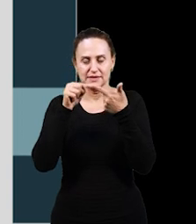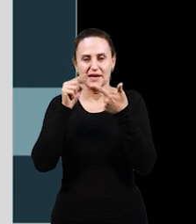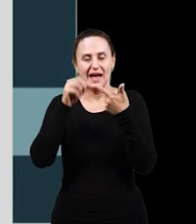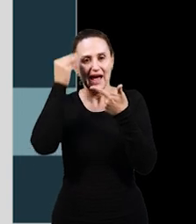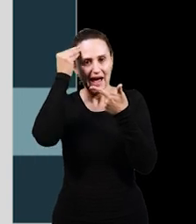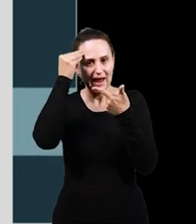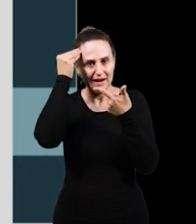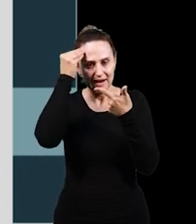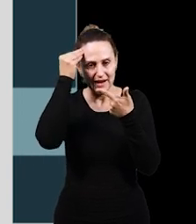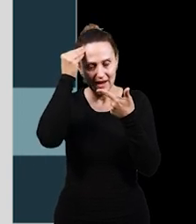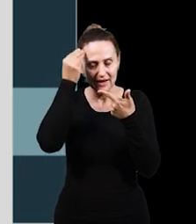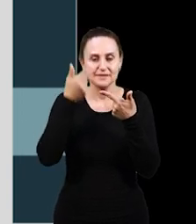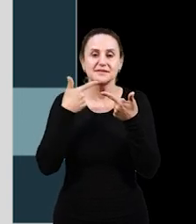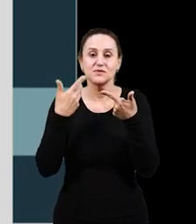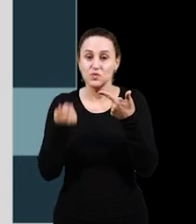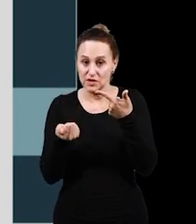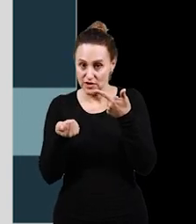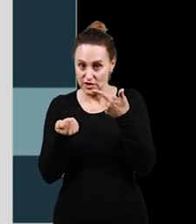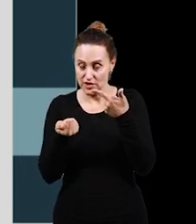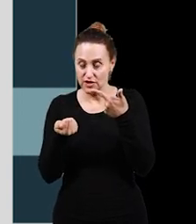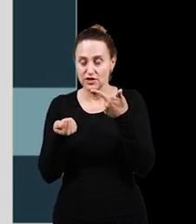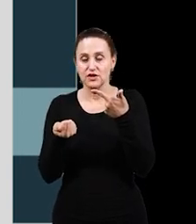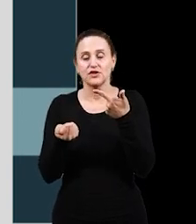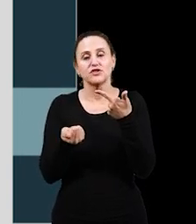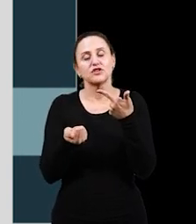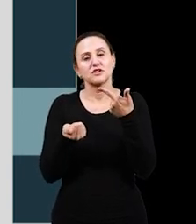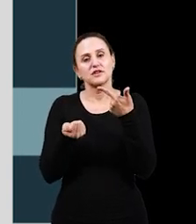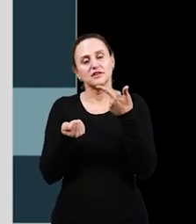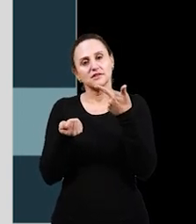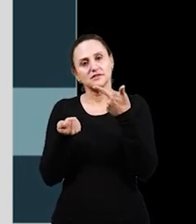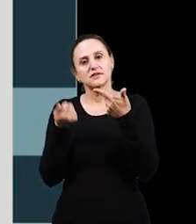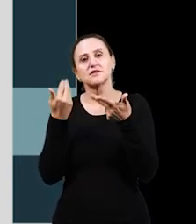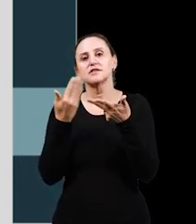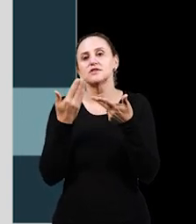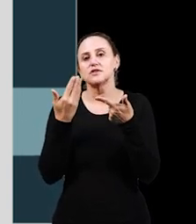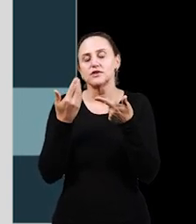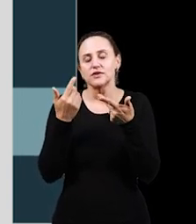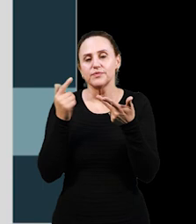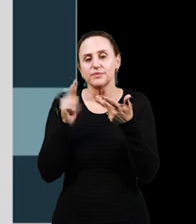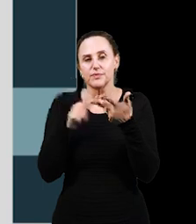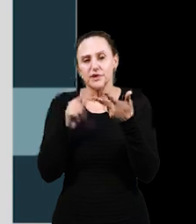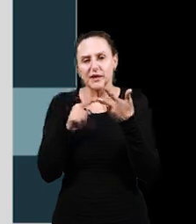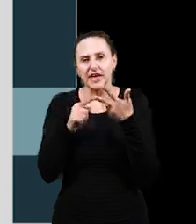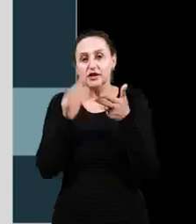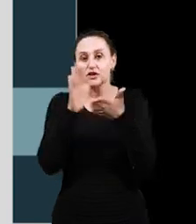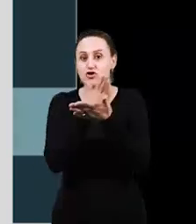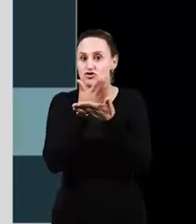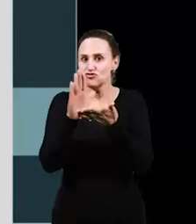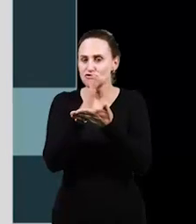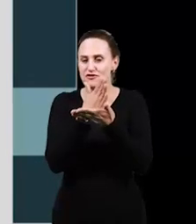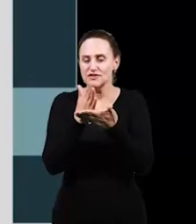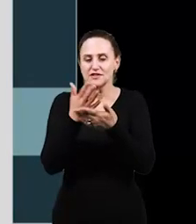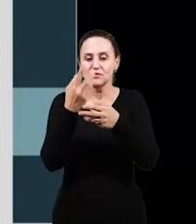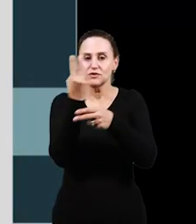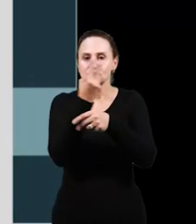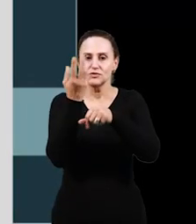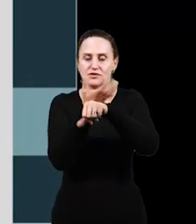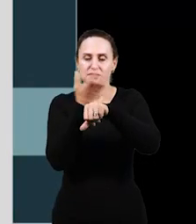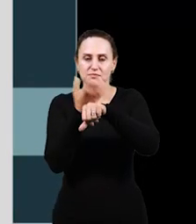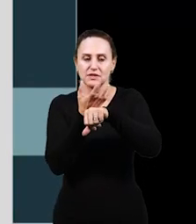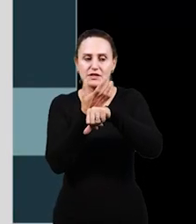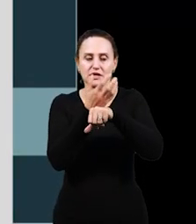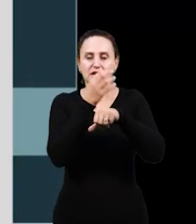dos dados linguísticos sincronicamente resultante uma distinção de traços pertinentes EA divisão de duas disciplinas